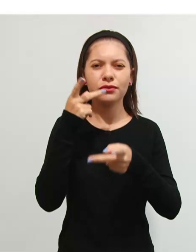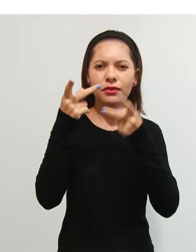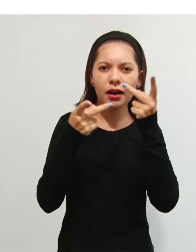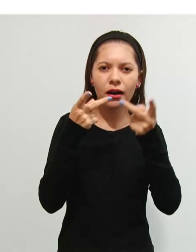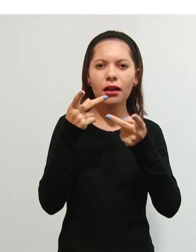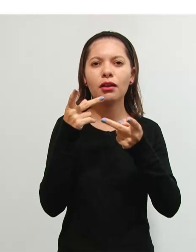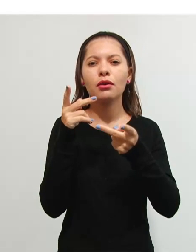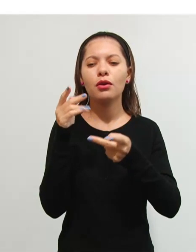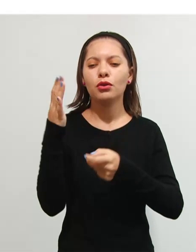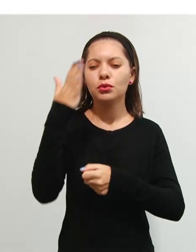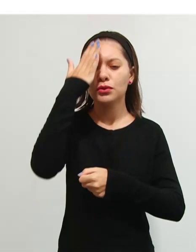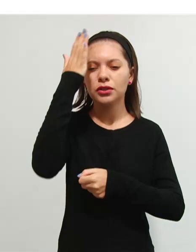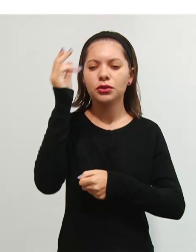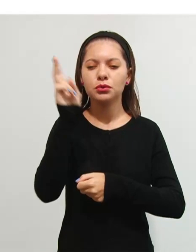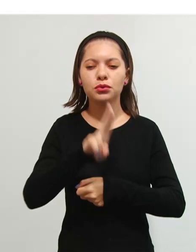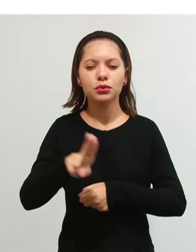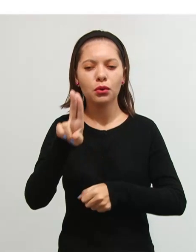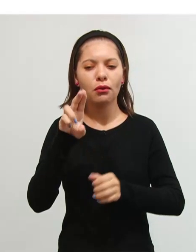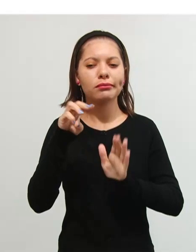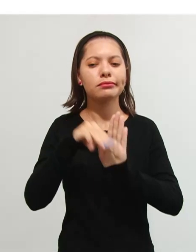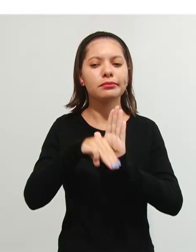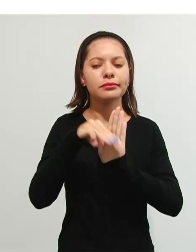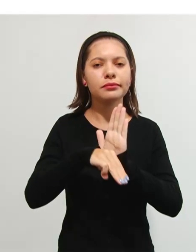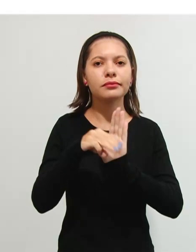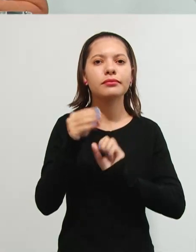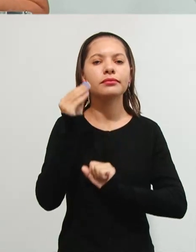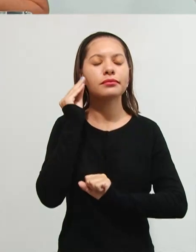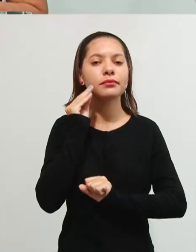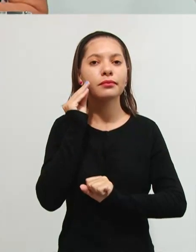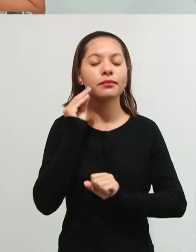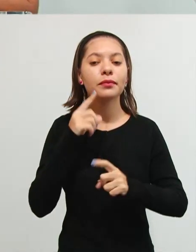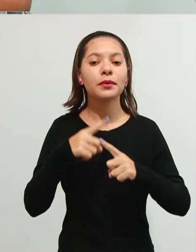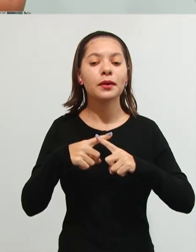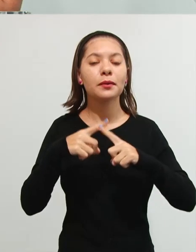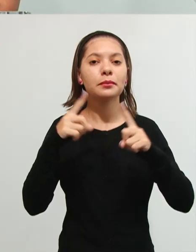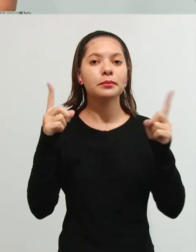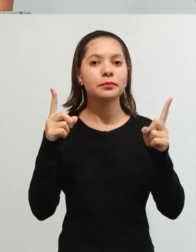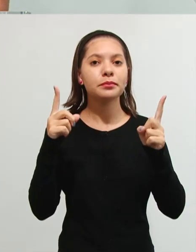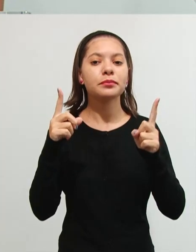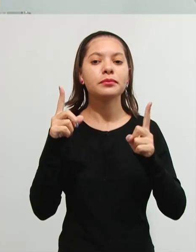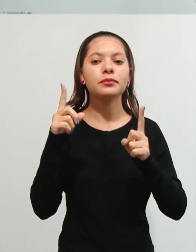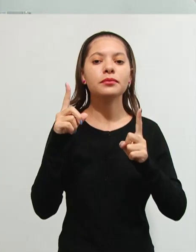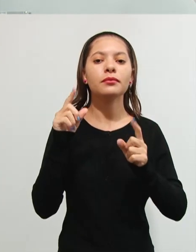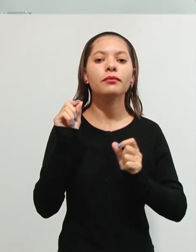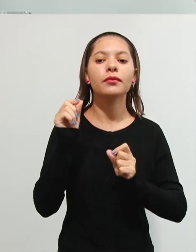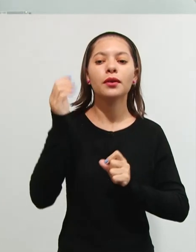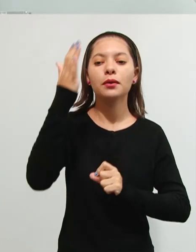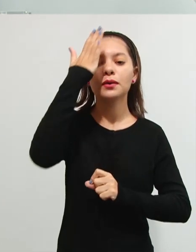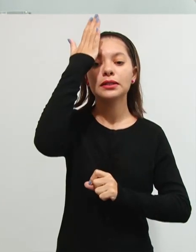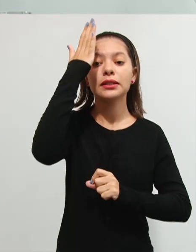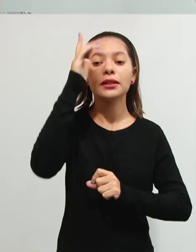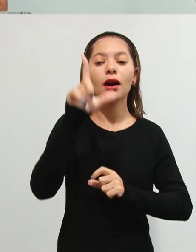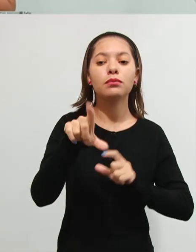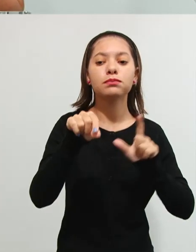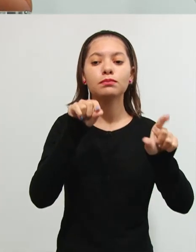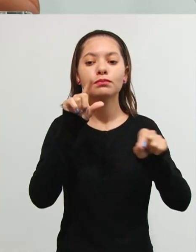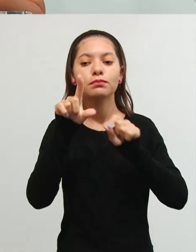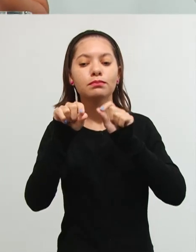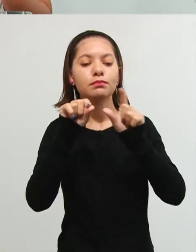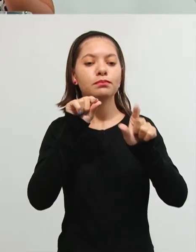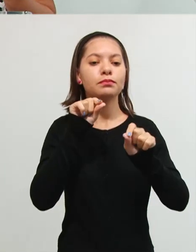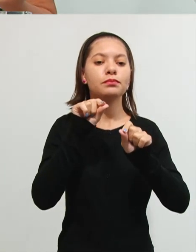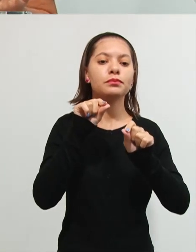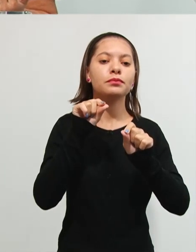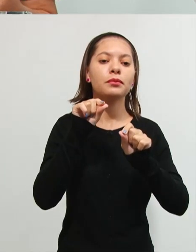o Skinner utilizava. No entanto, ao selecionar esses métodos, Skinner